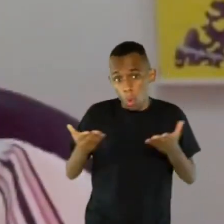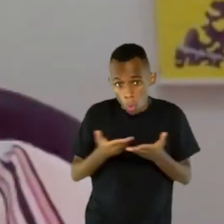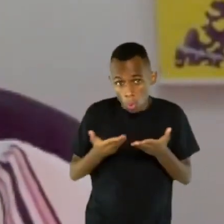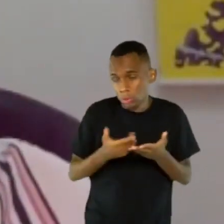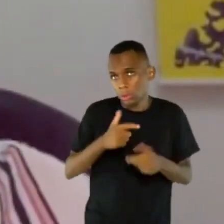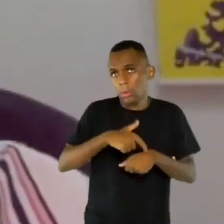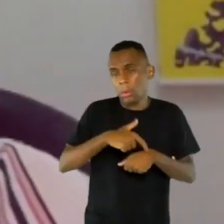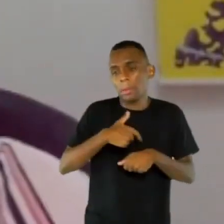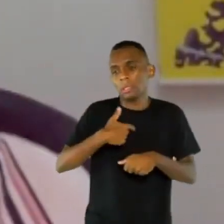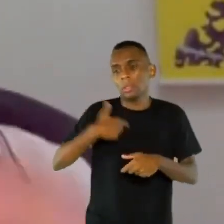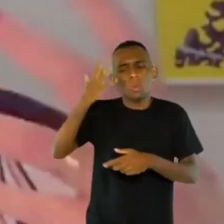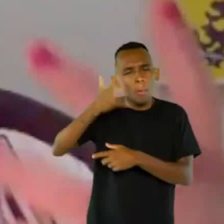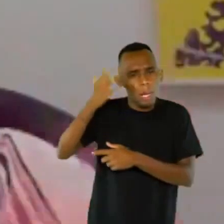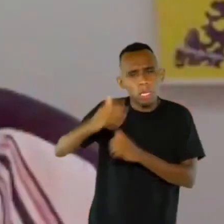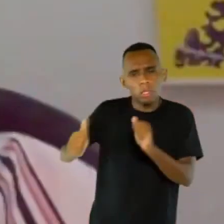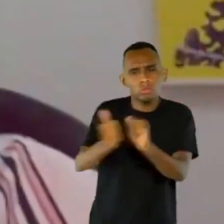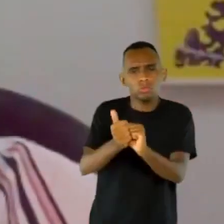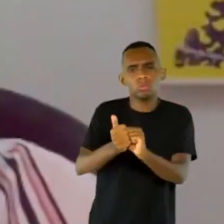jovens escritores sobre